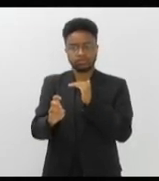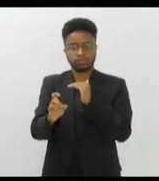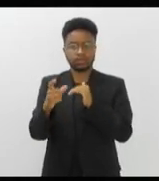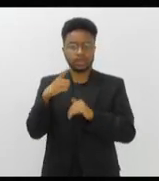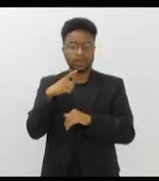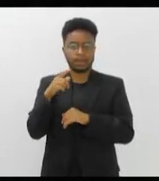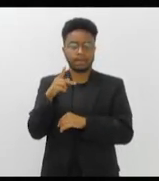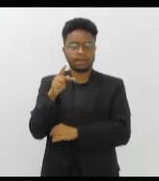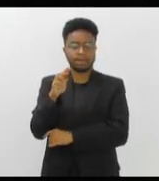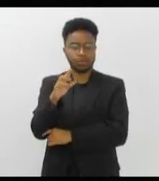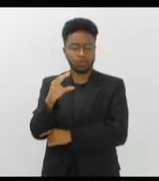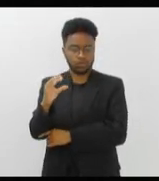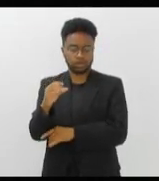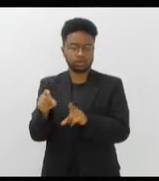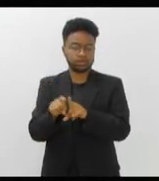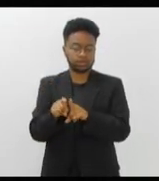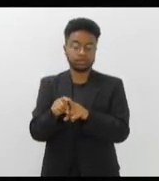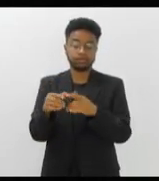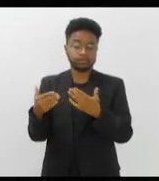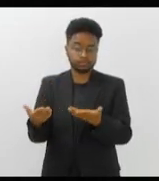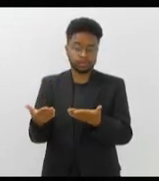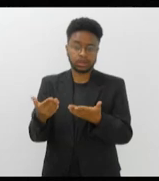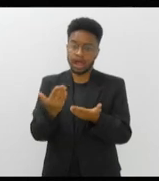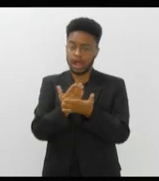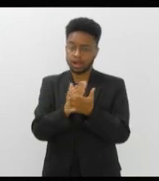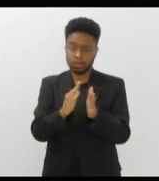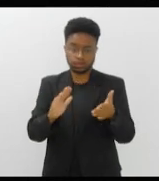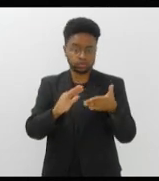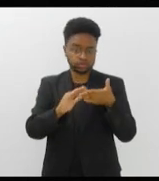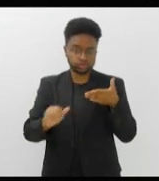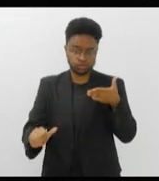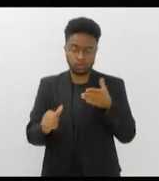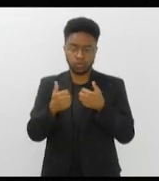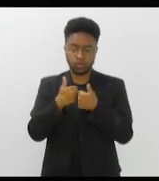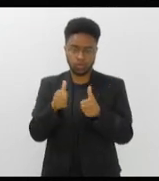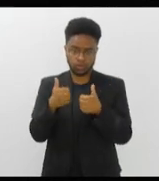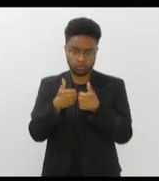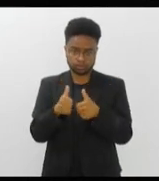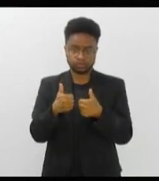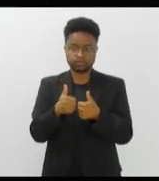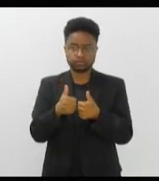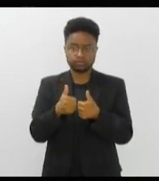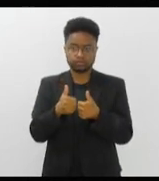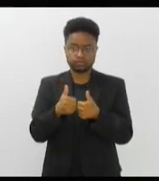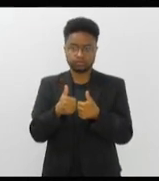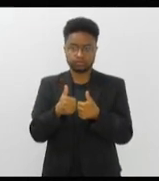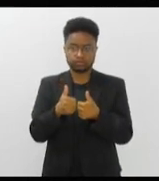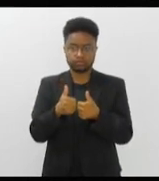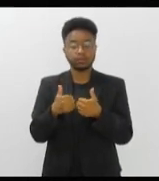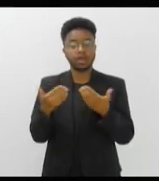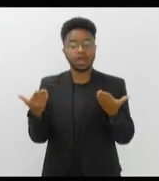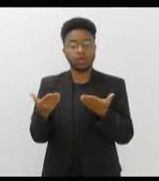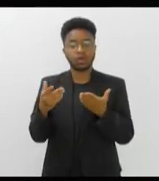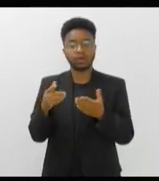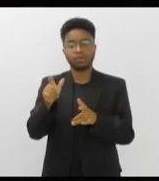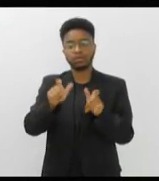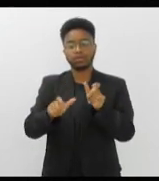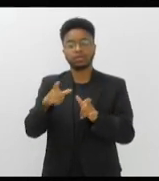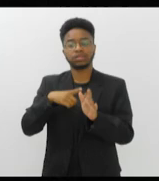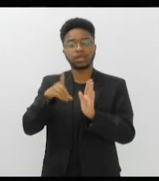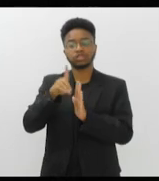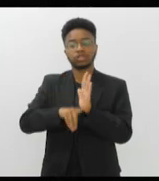etc etc ele acabou com esse ônibus e passou da direita a usuário a usar